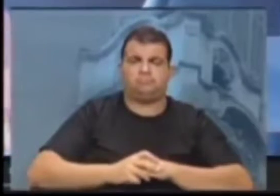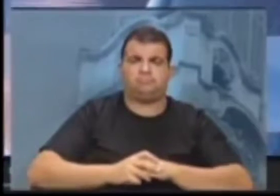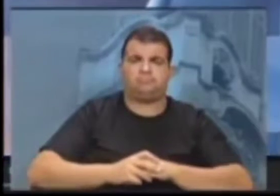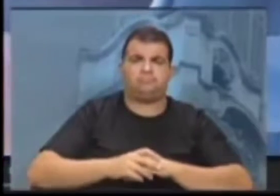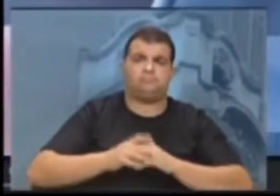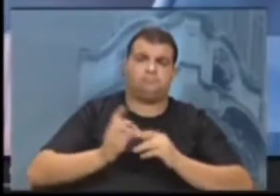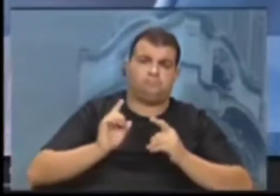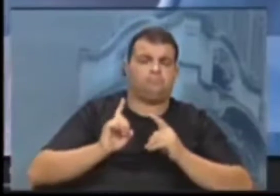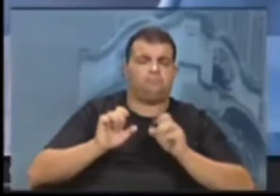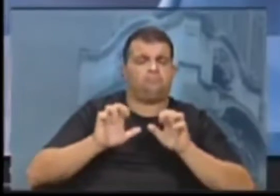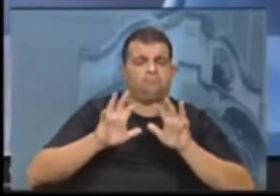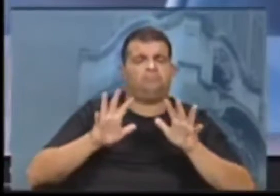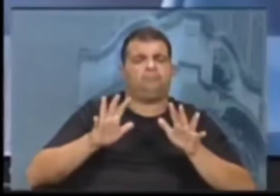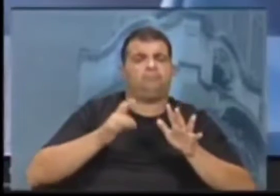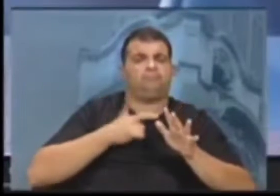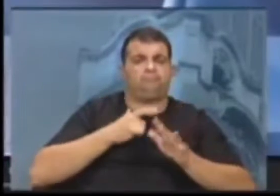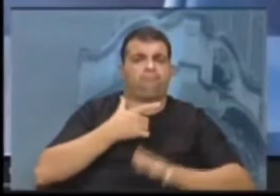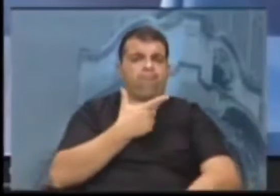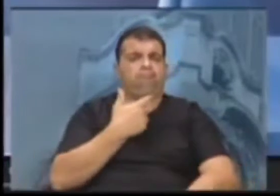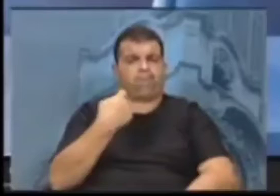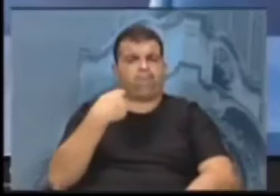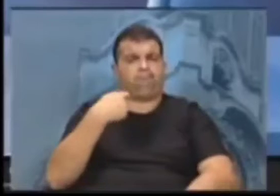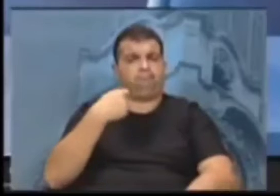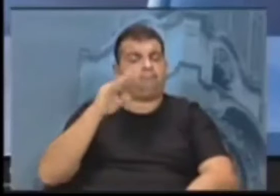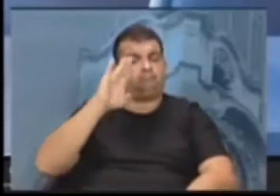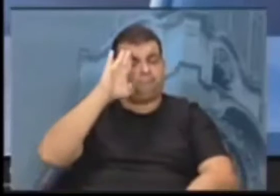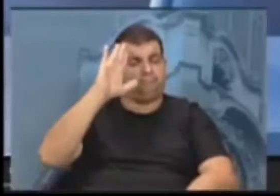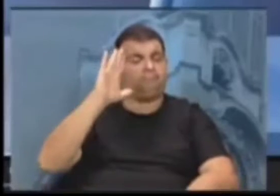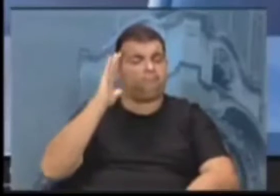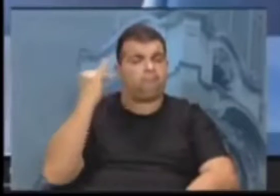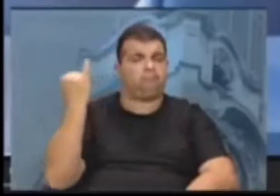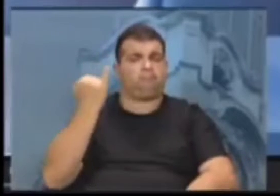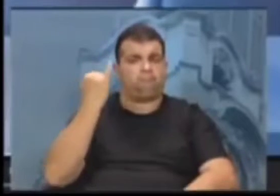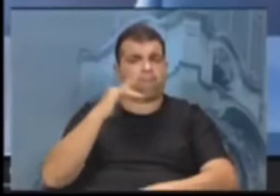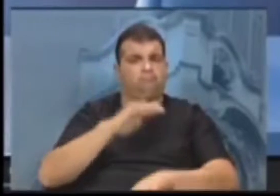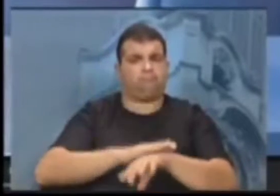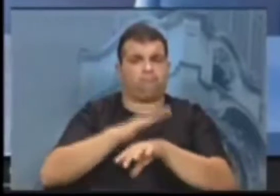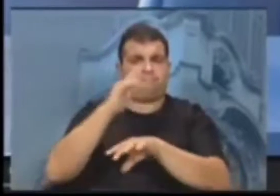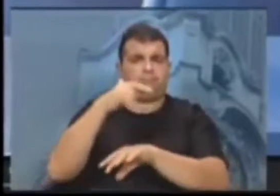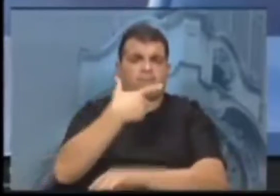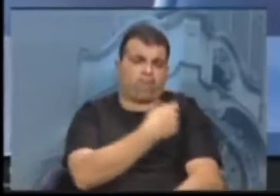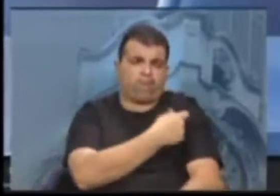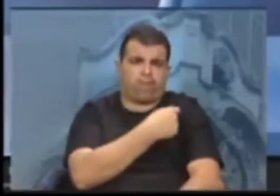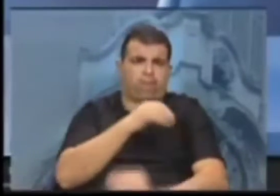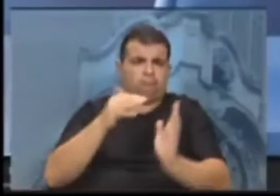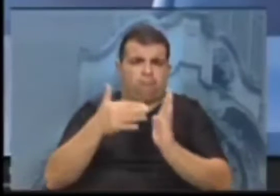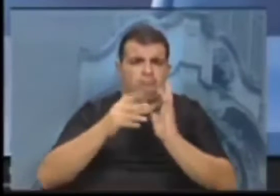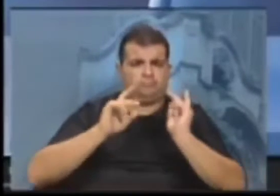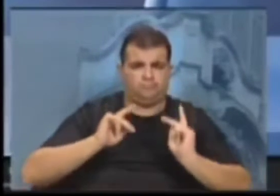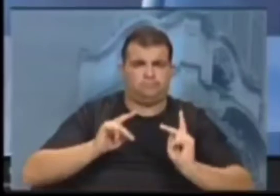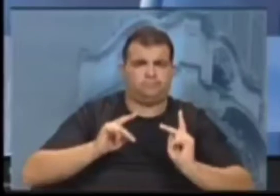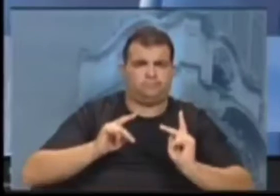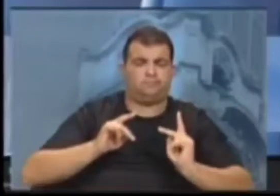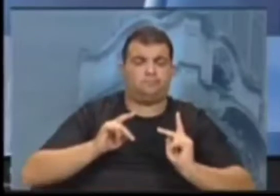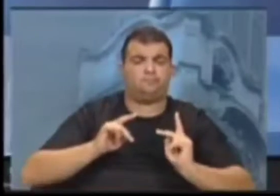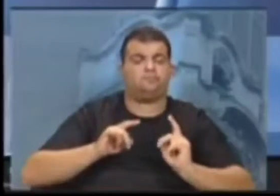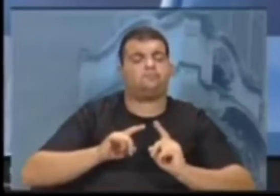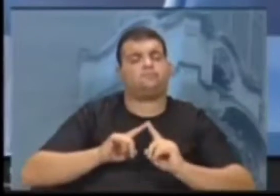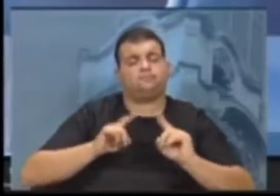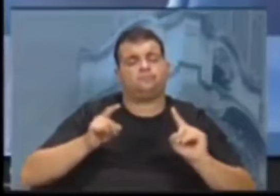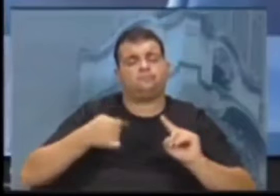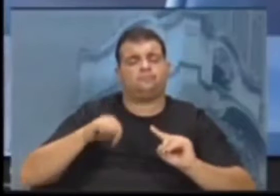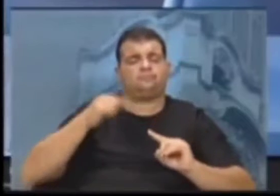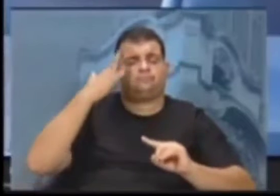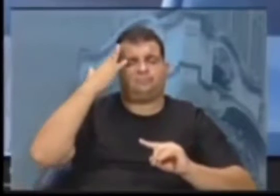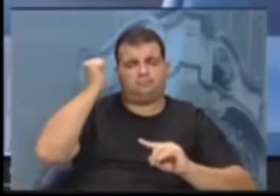porque o ideal seria nós termos vacina para todos e todas. Essa é a realidade. Mas a gente sabe